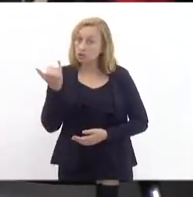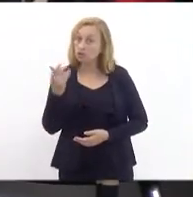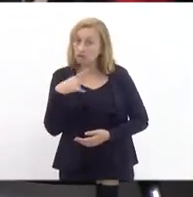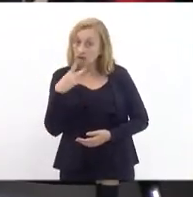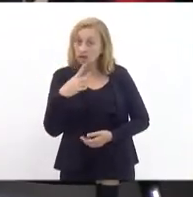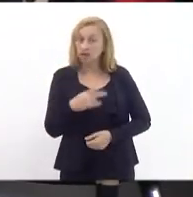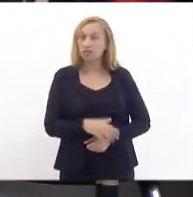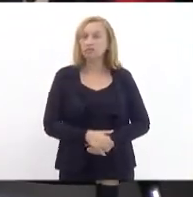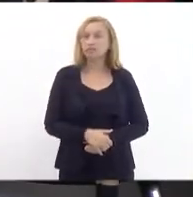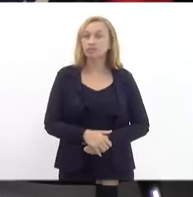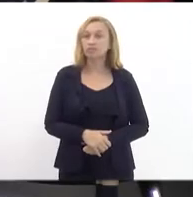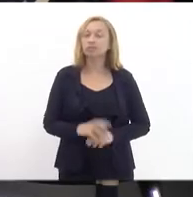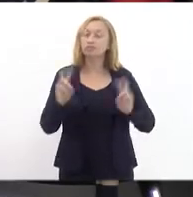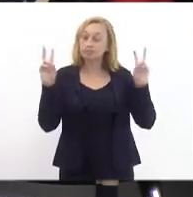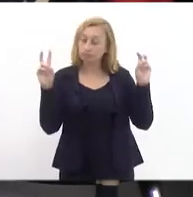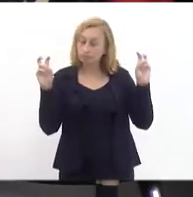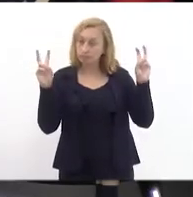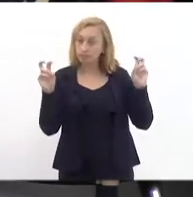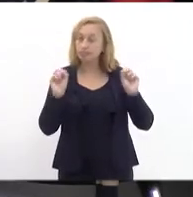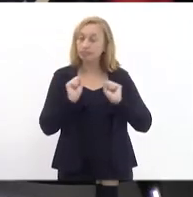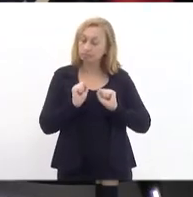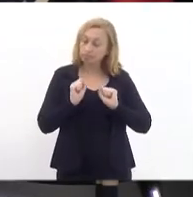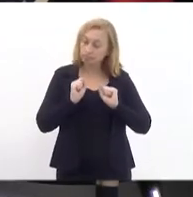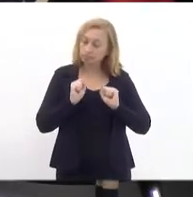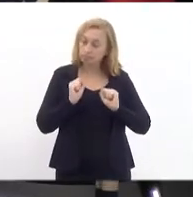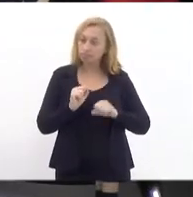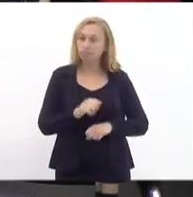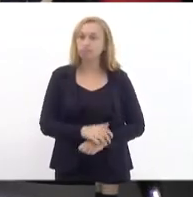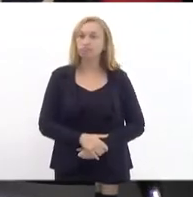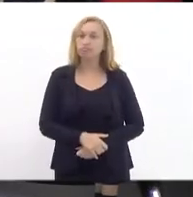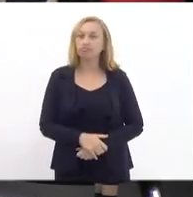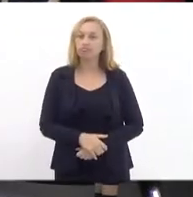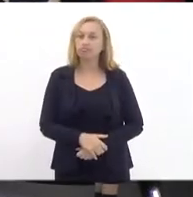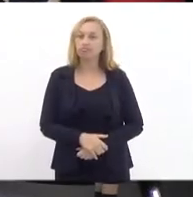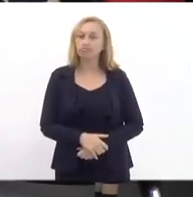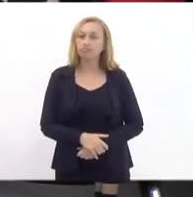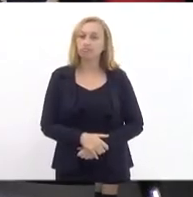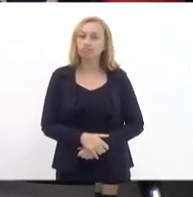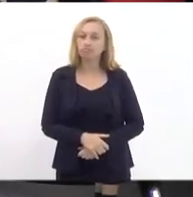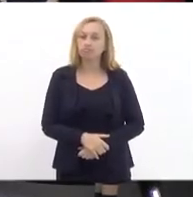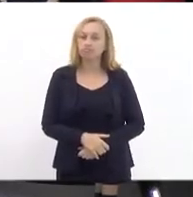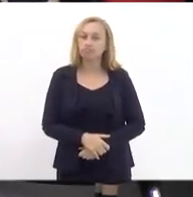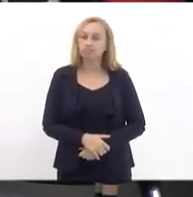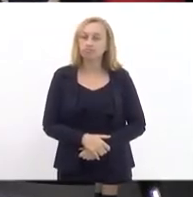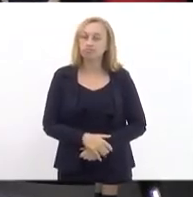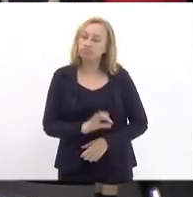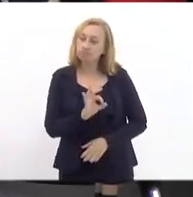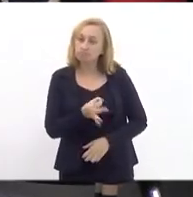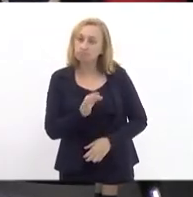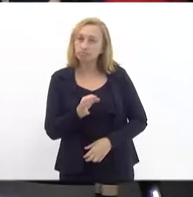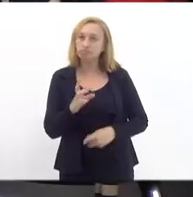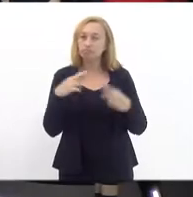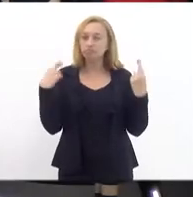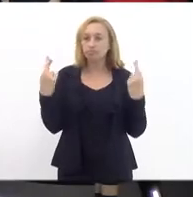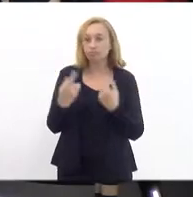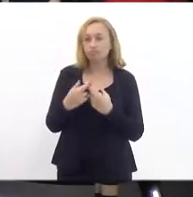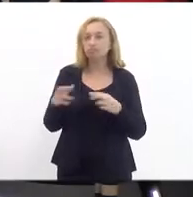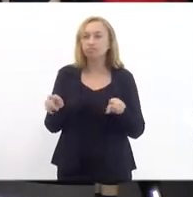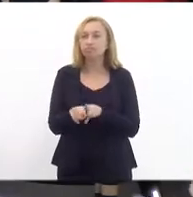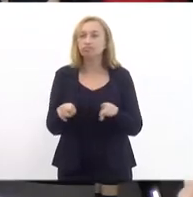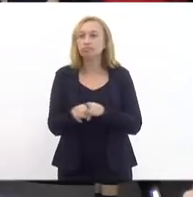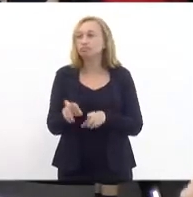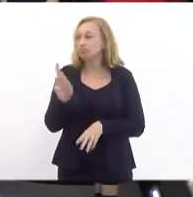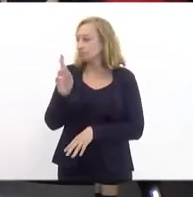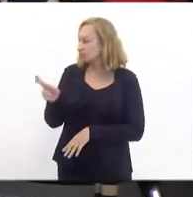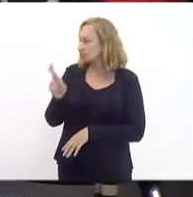a questão e poder sintetizar. Né? E exatamente nessa reunião também tem que vir as